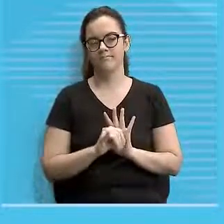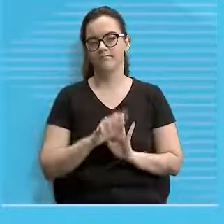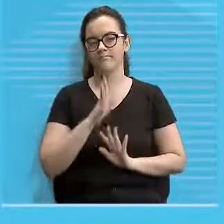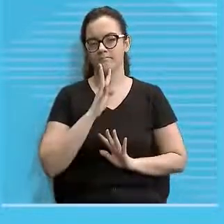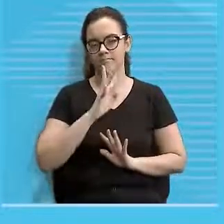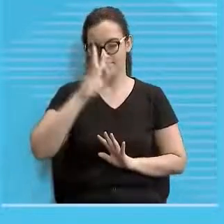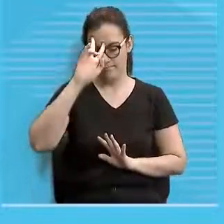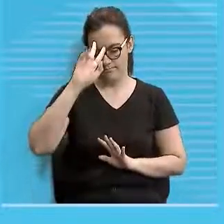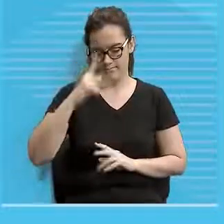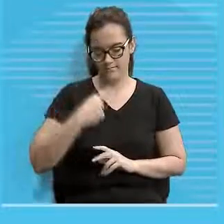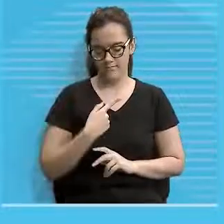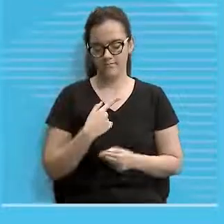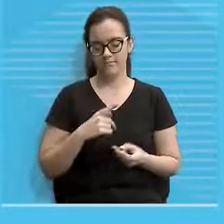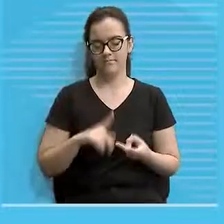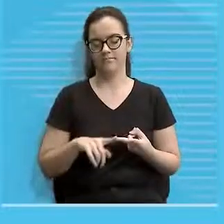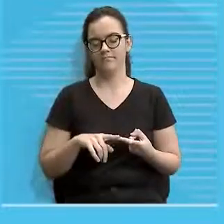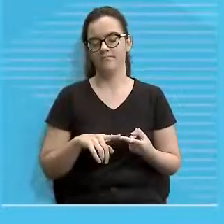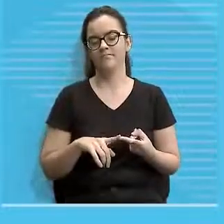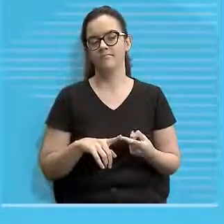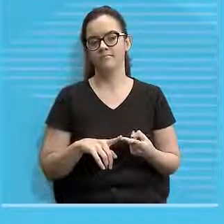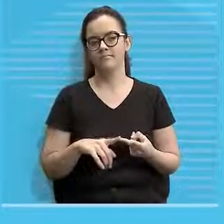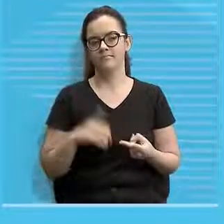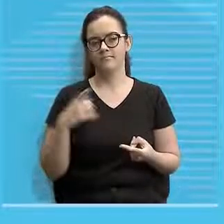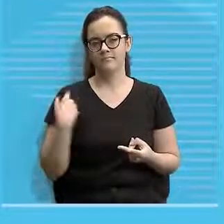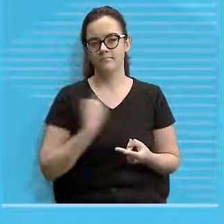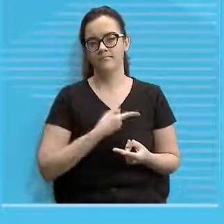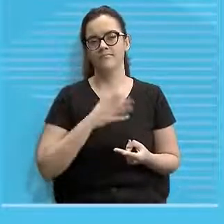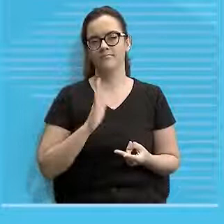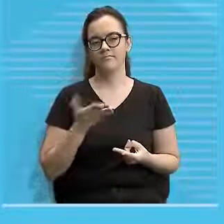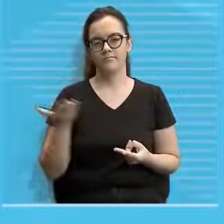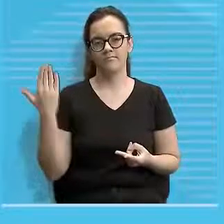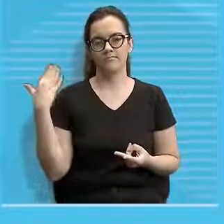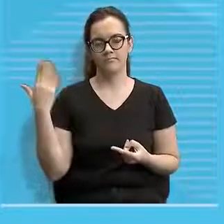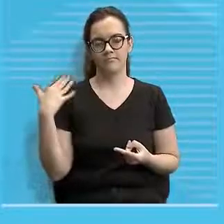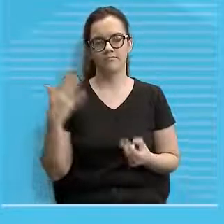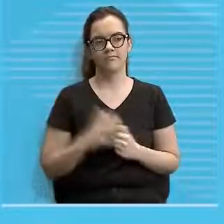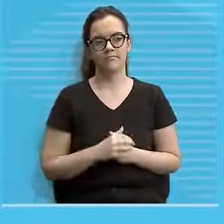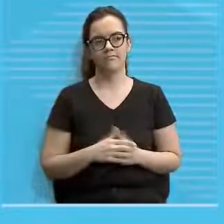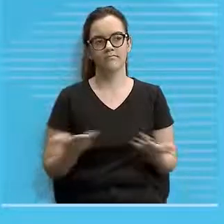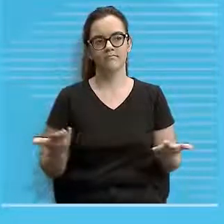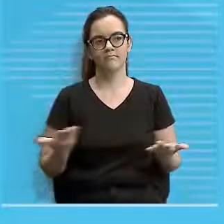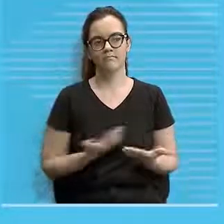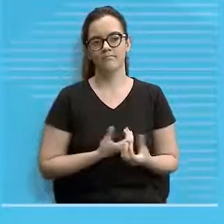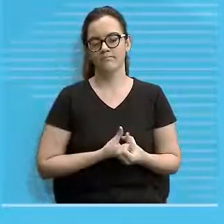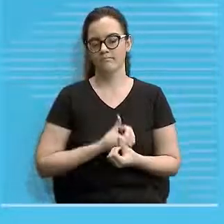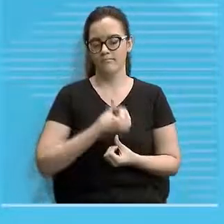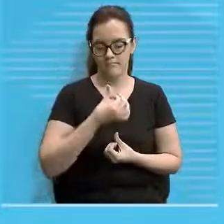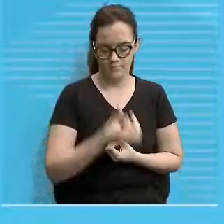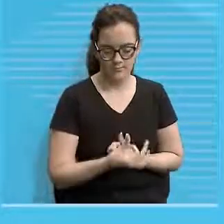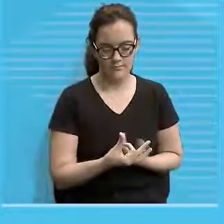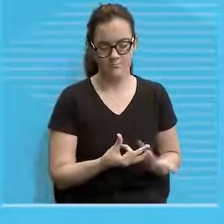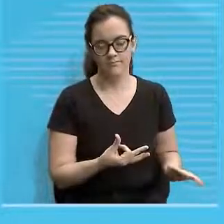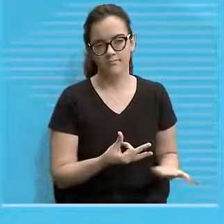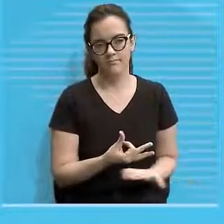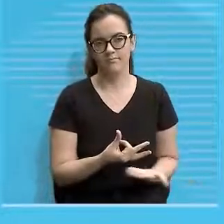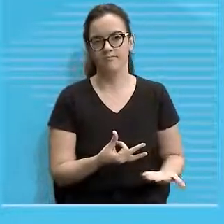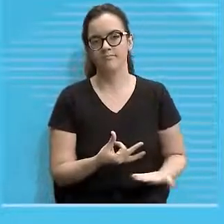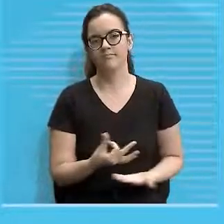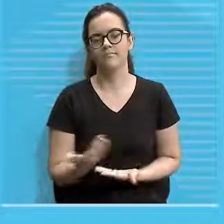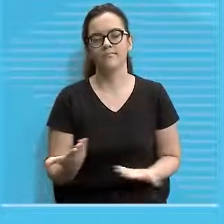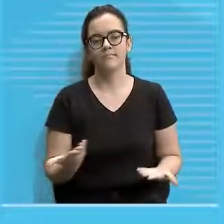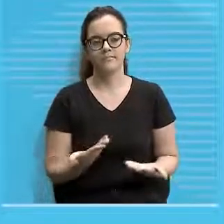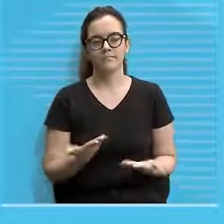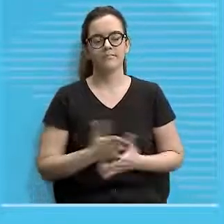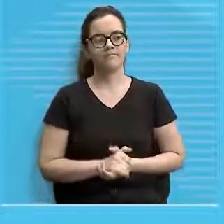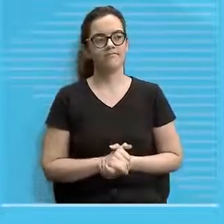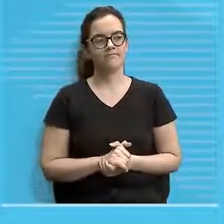falou no primeiro semestre. A gente vai falar agora no segundo semestre também. E é um assunto que a